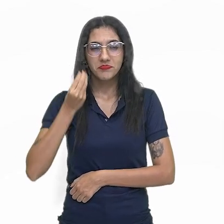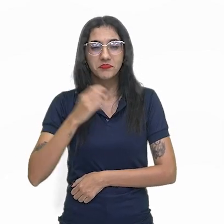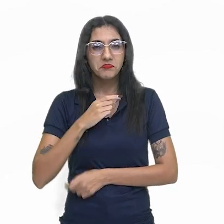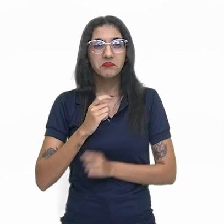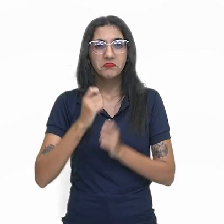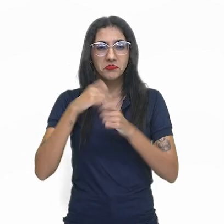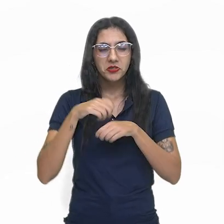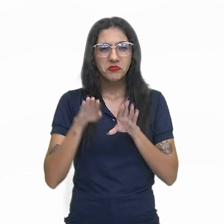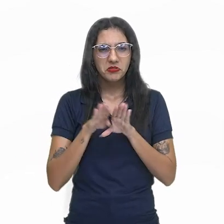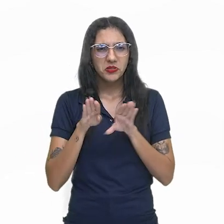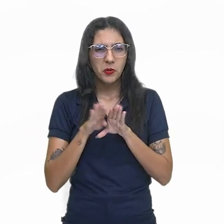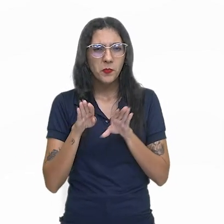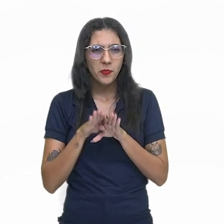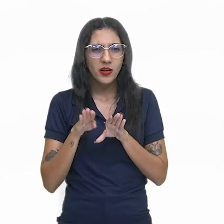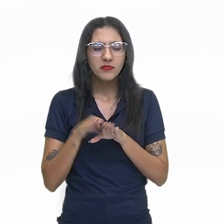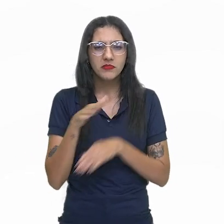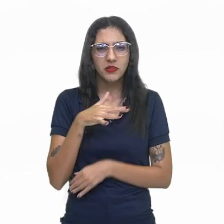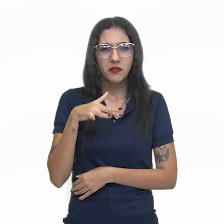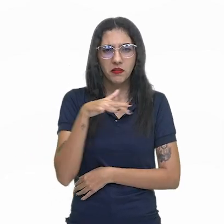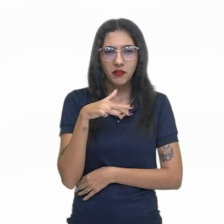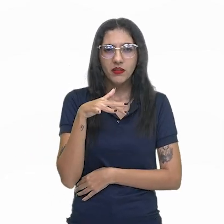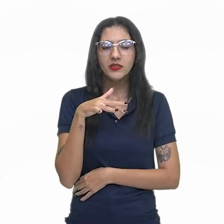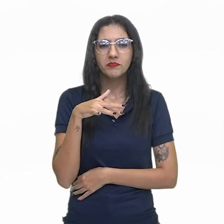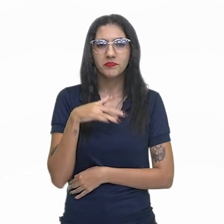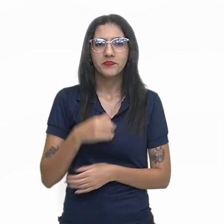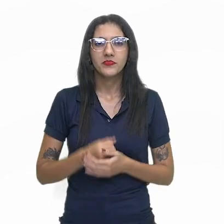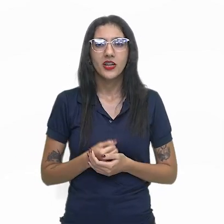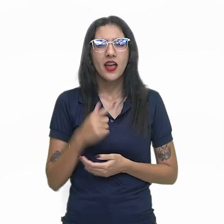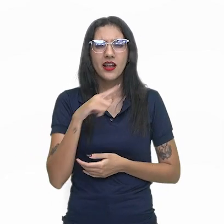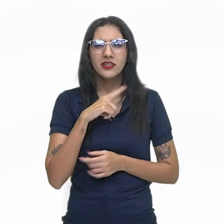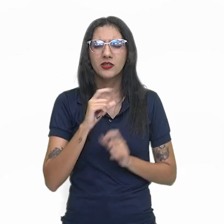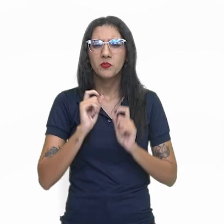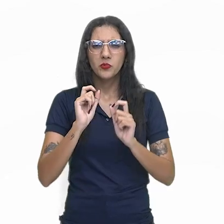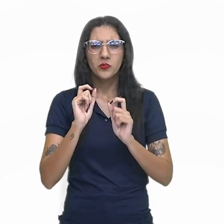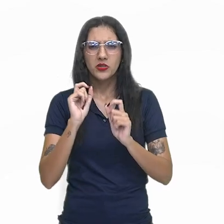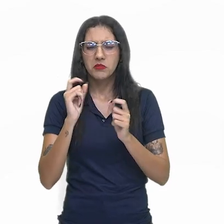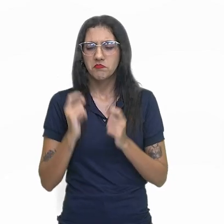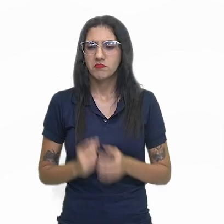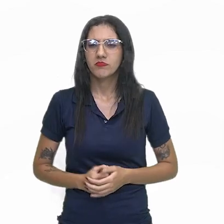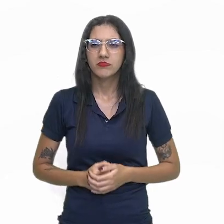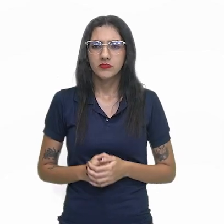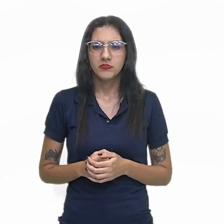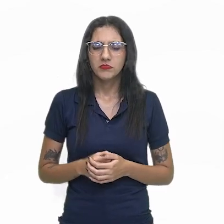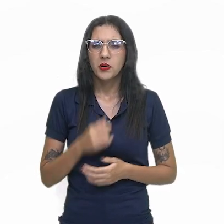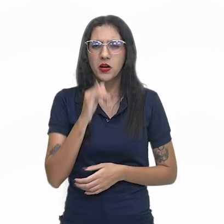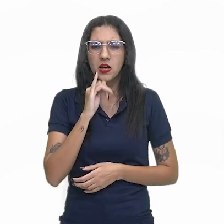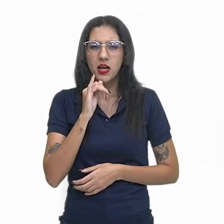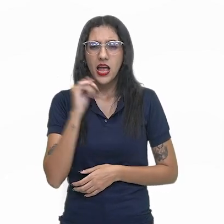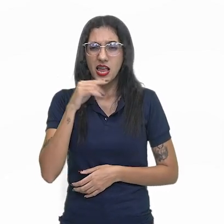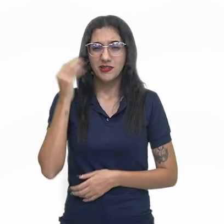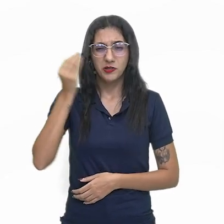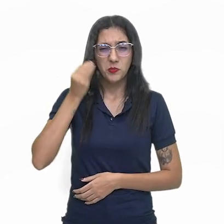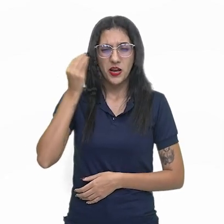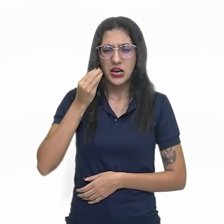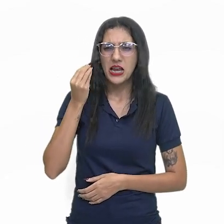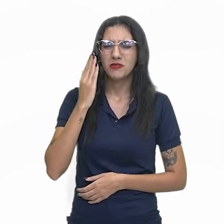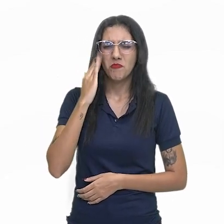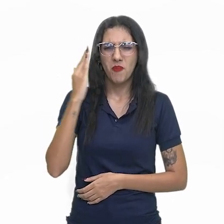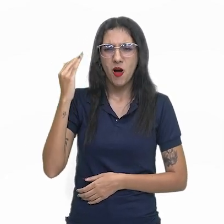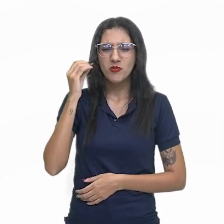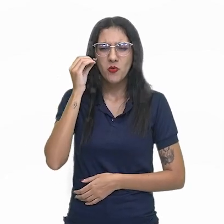um experiente que alia a condição, um dom especial que caracteriza a sua especialidade,